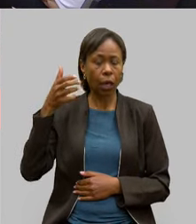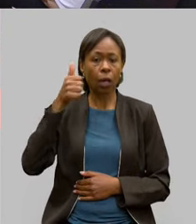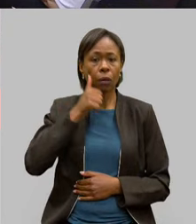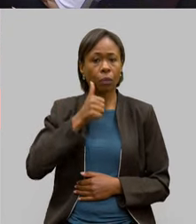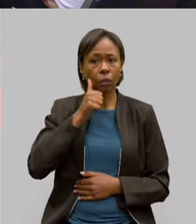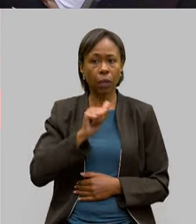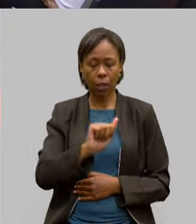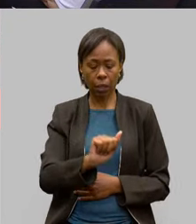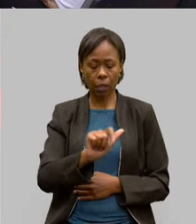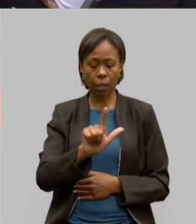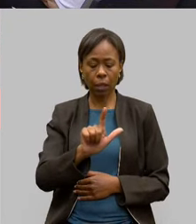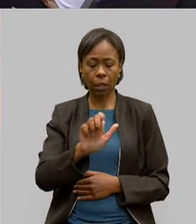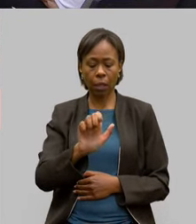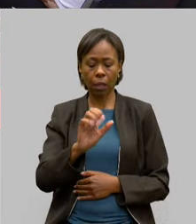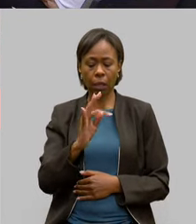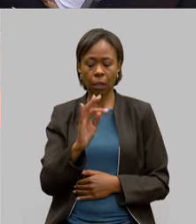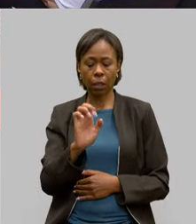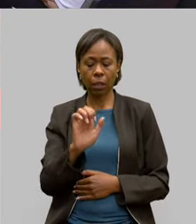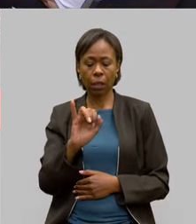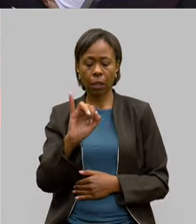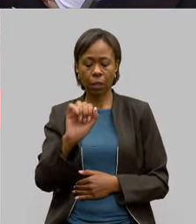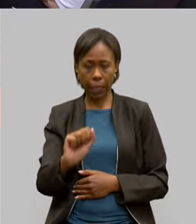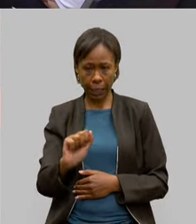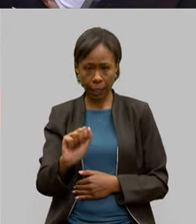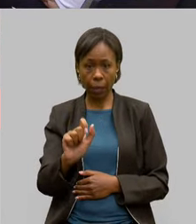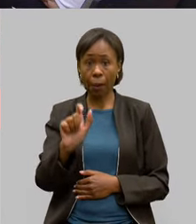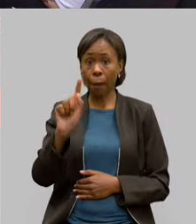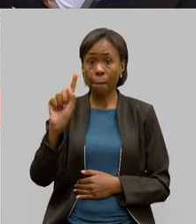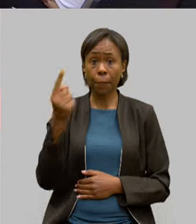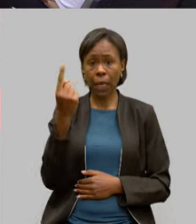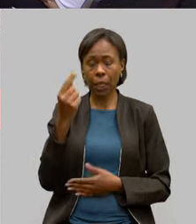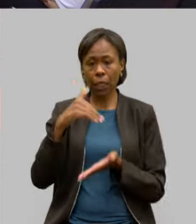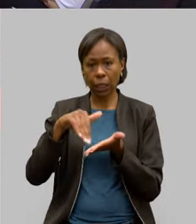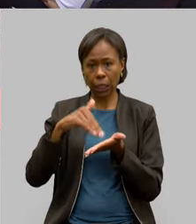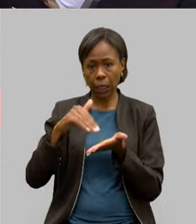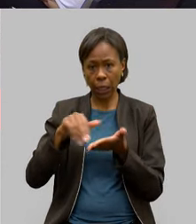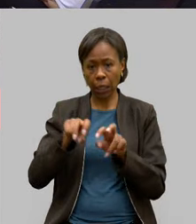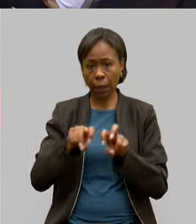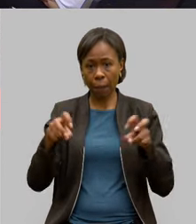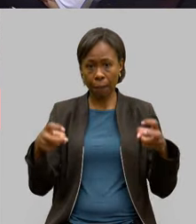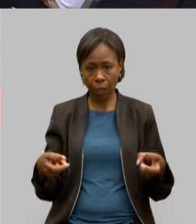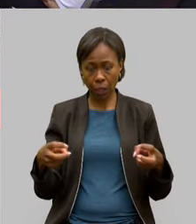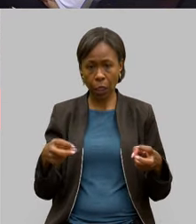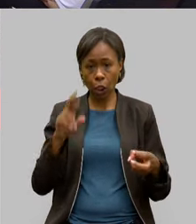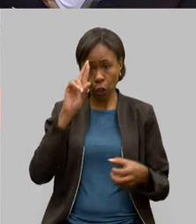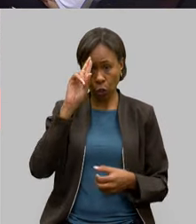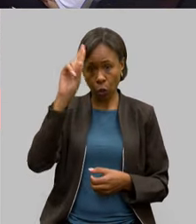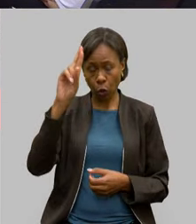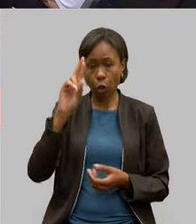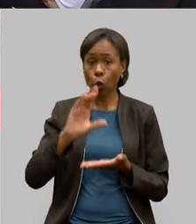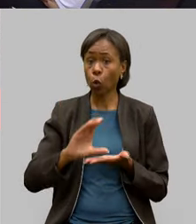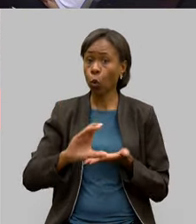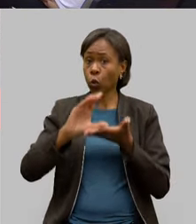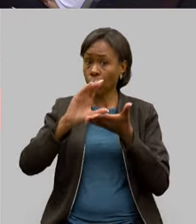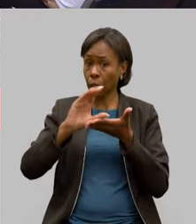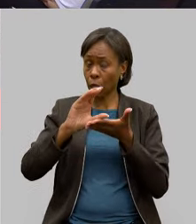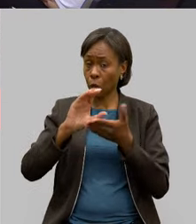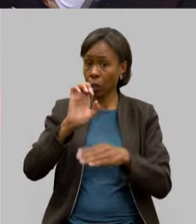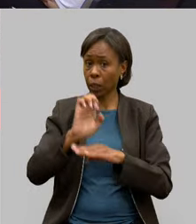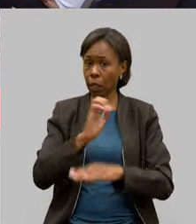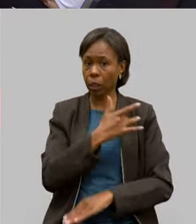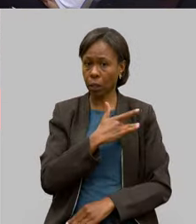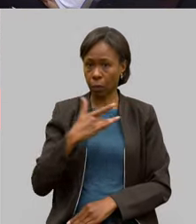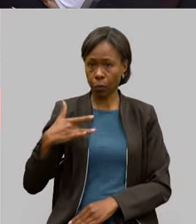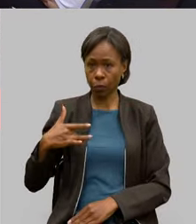aleteia da Alcântara primeira secretária da mesa diretora do Conselho Estadual de Saúde